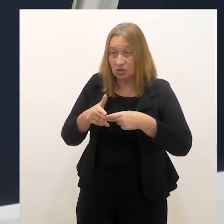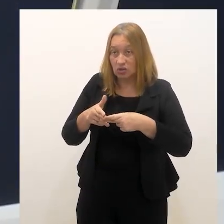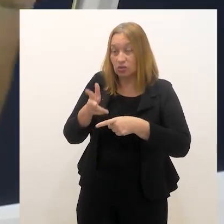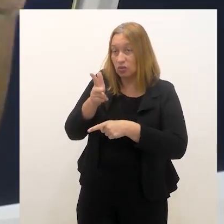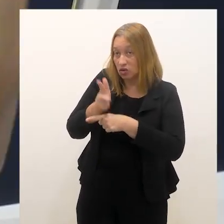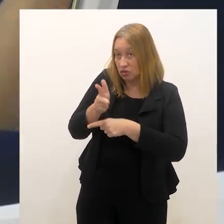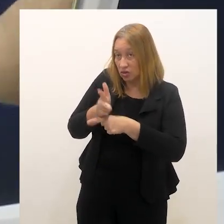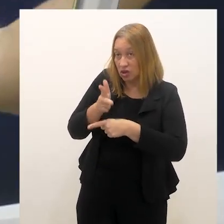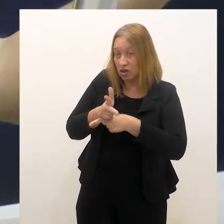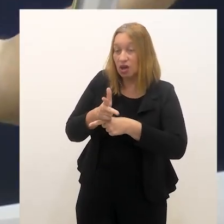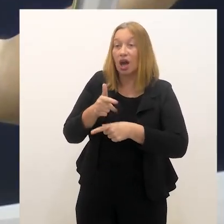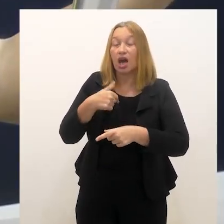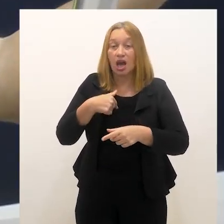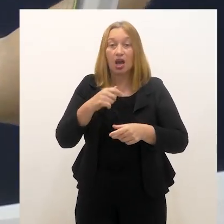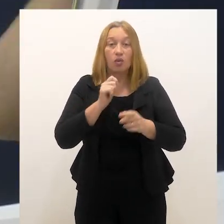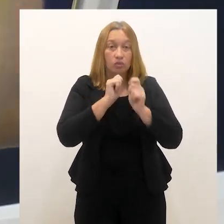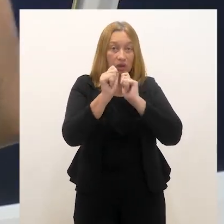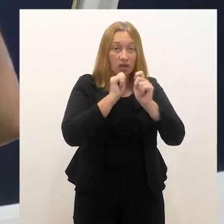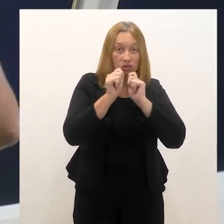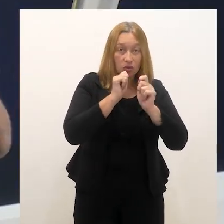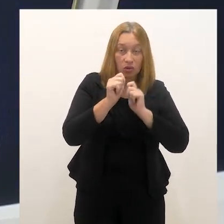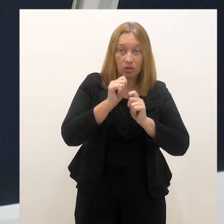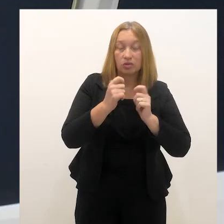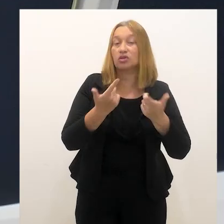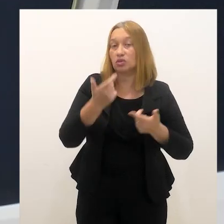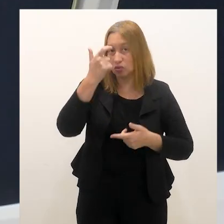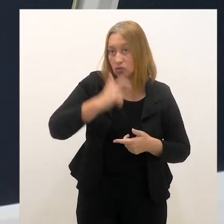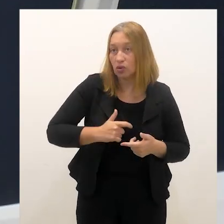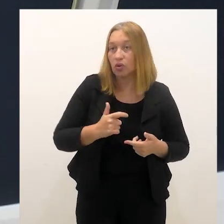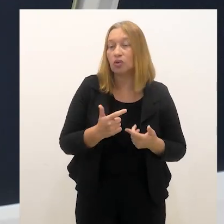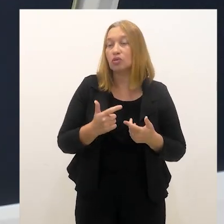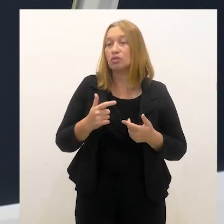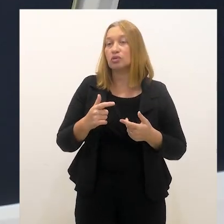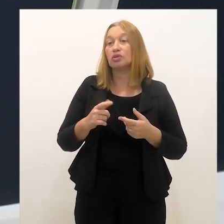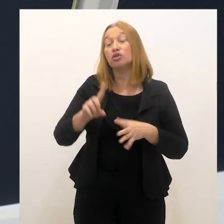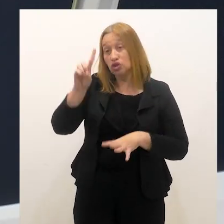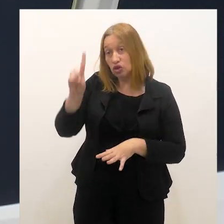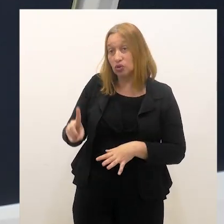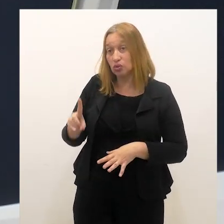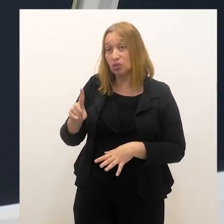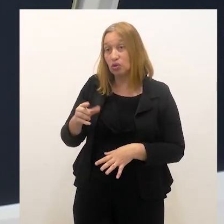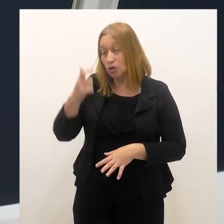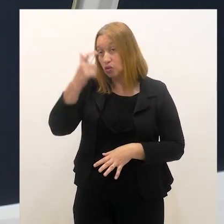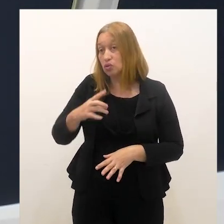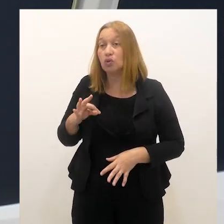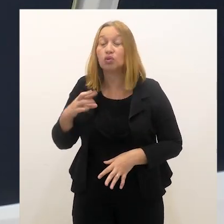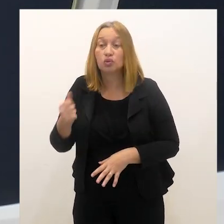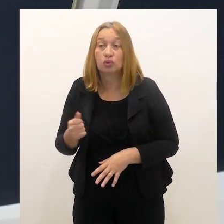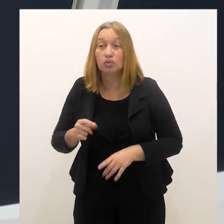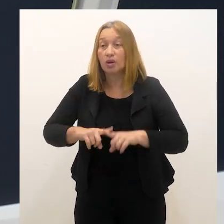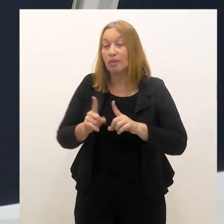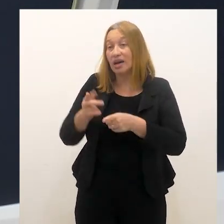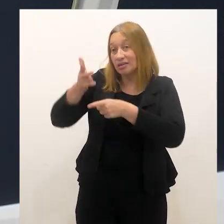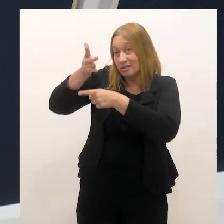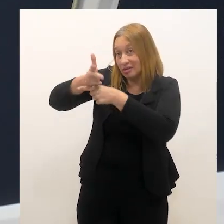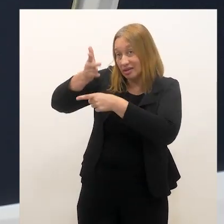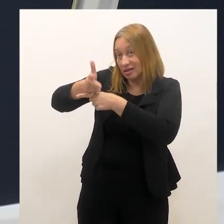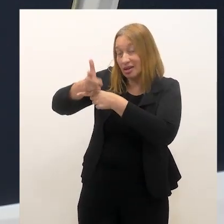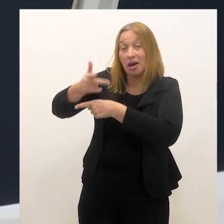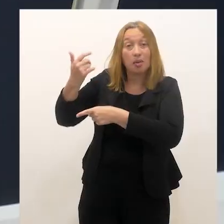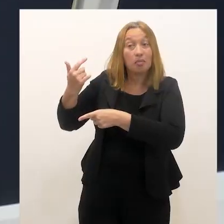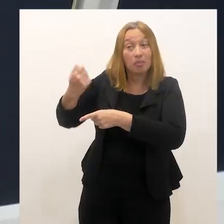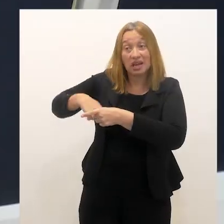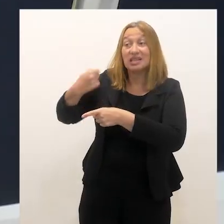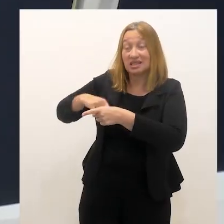Aí sou o repórter, porque eu tô lá na frente da câmera. Isso aí. E é isso. Diretor. Eu só não sou cinegrafista porque eu preciso